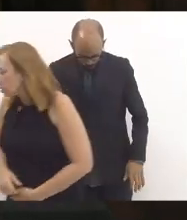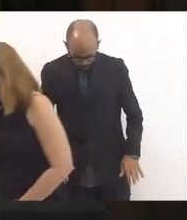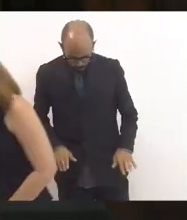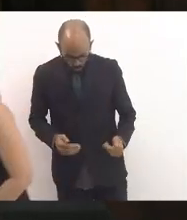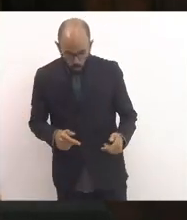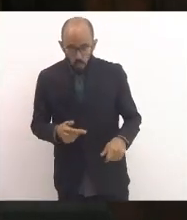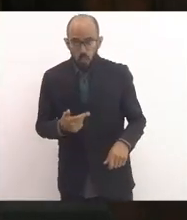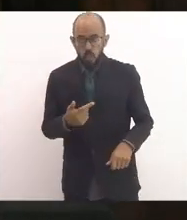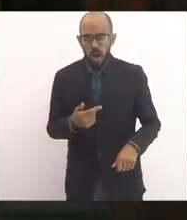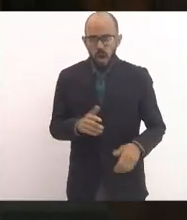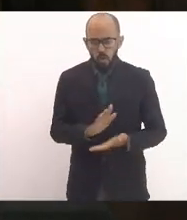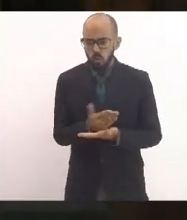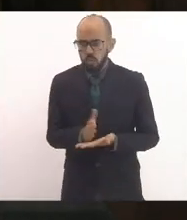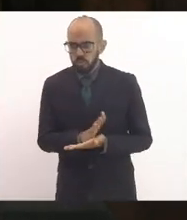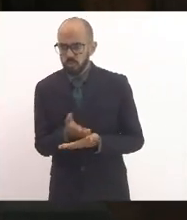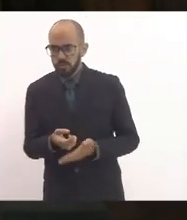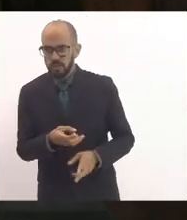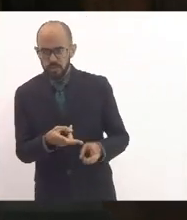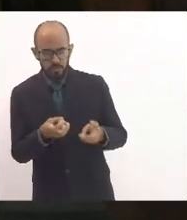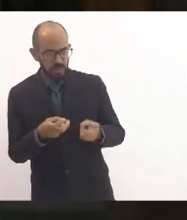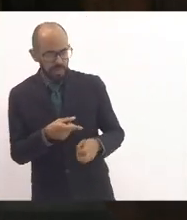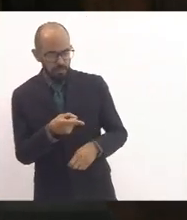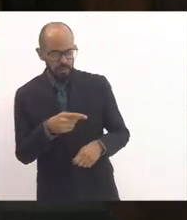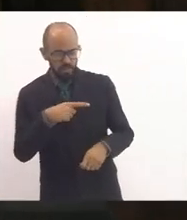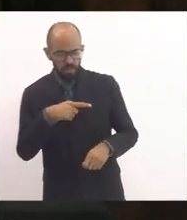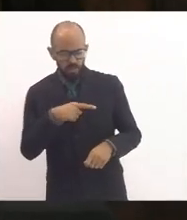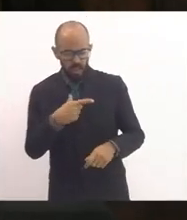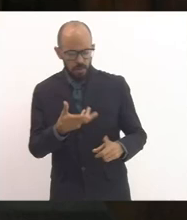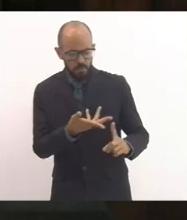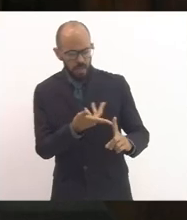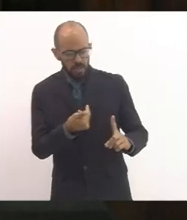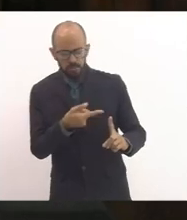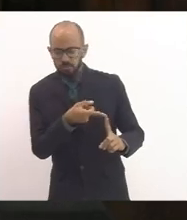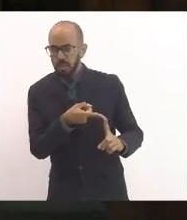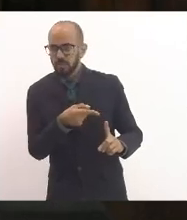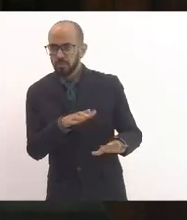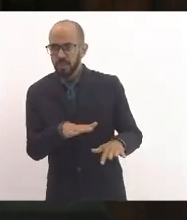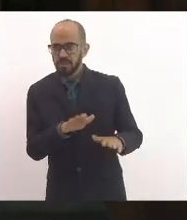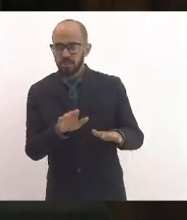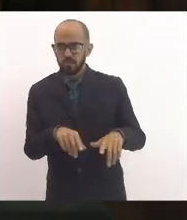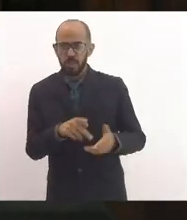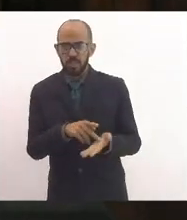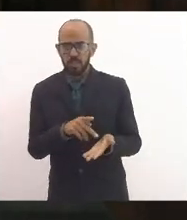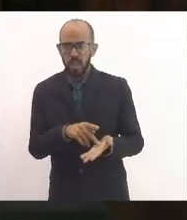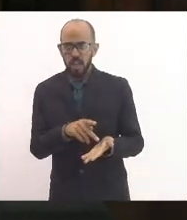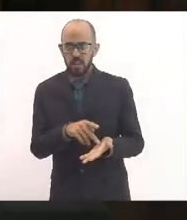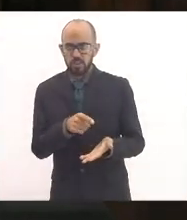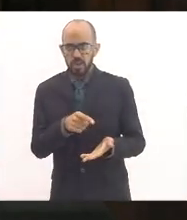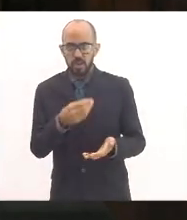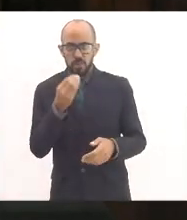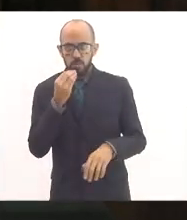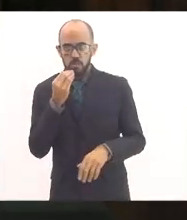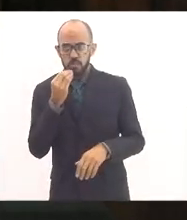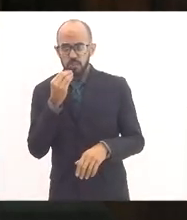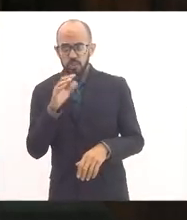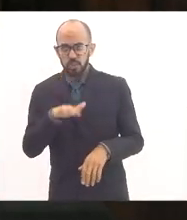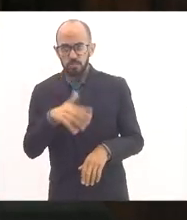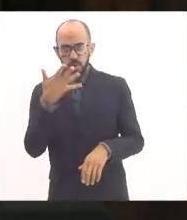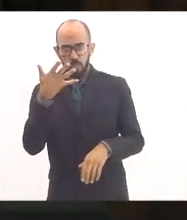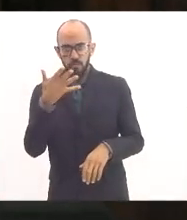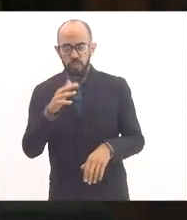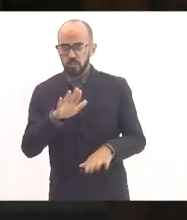enquanto outros que você tem certeza que mereciam aquele aquele literalmente aquela promoção por merecimento